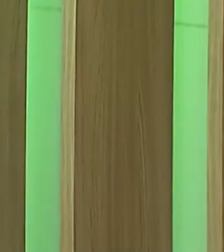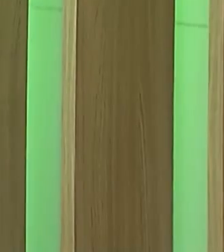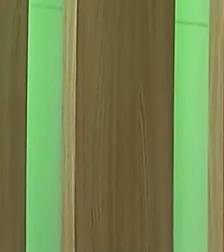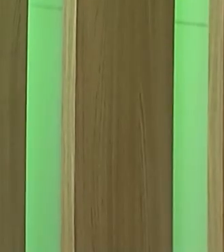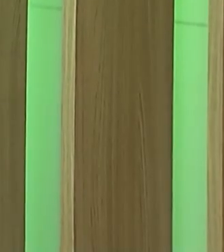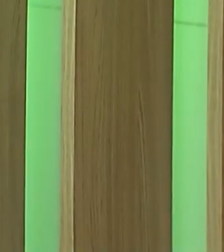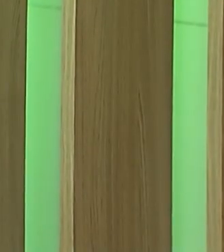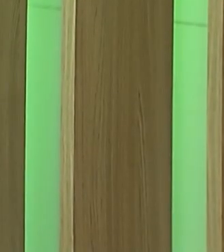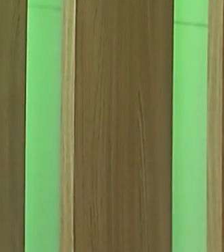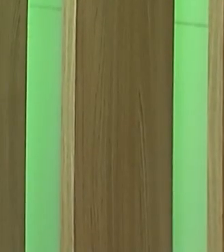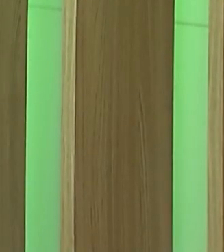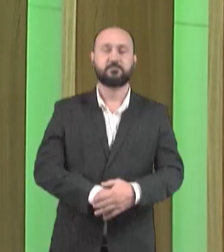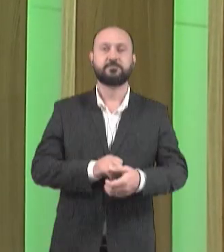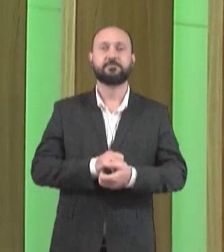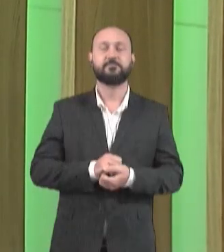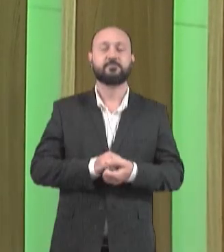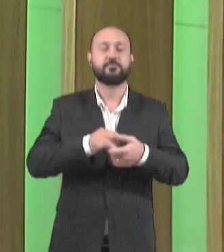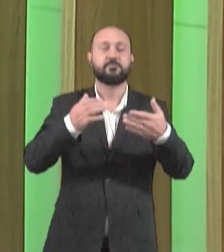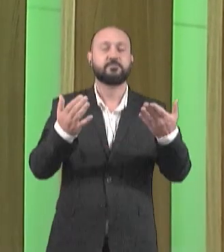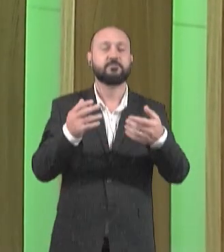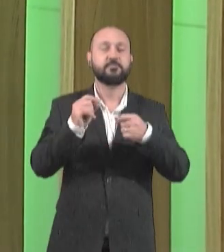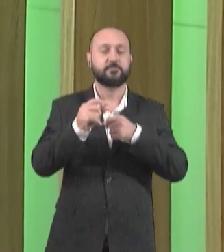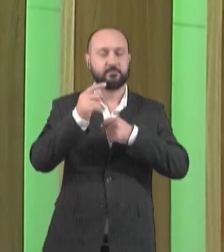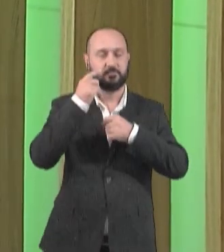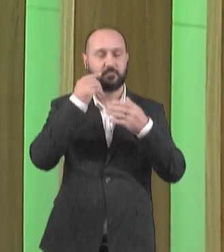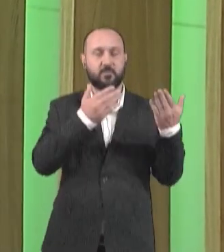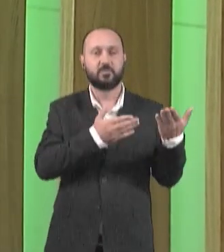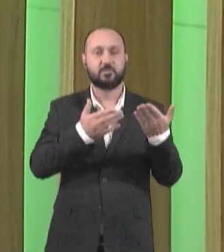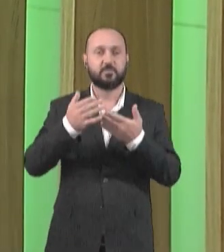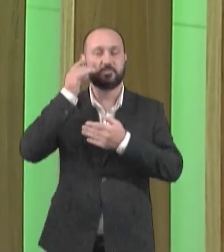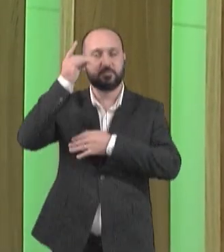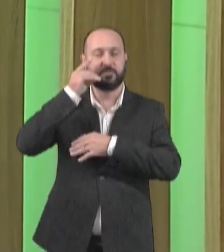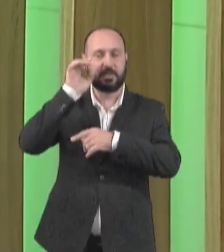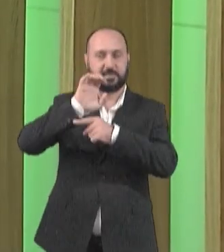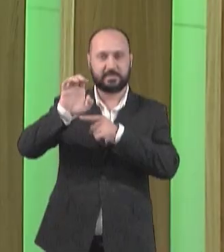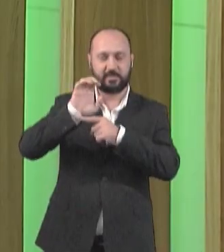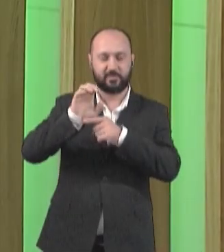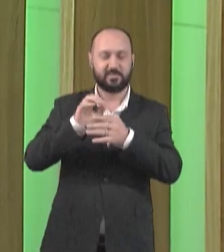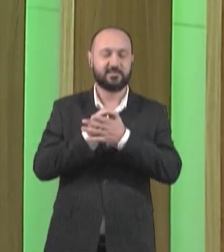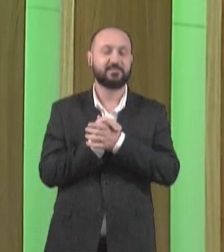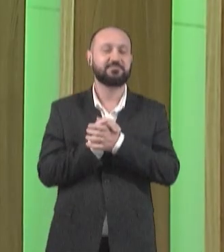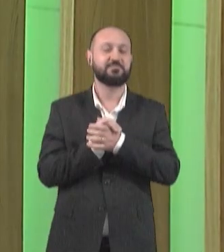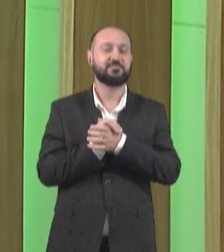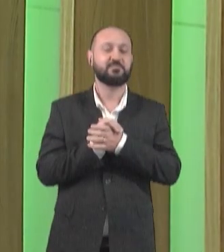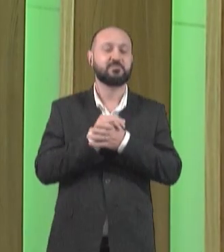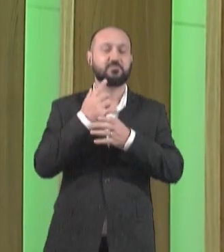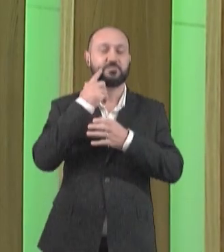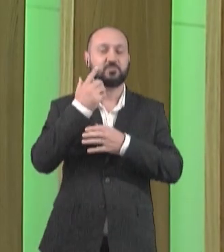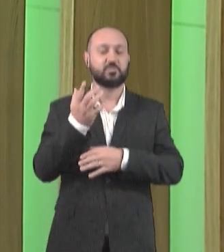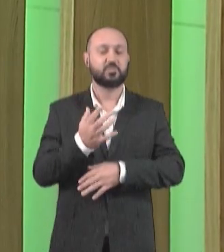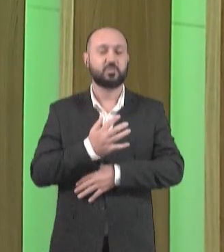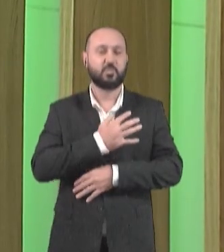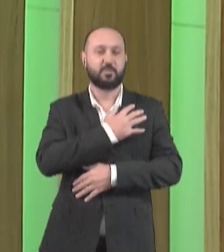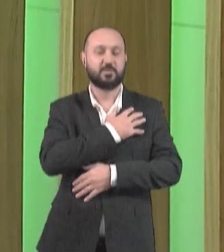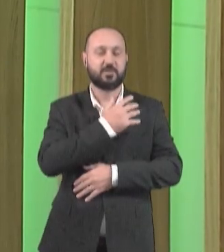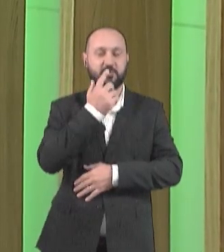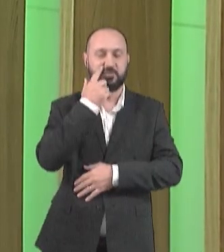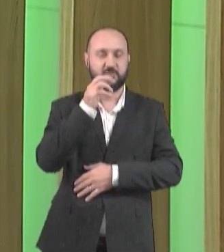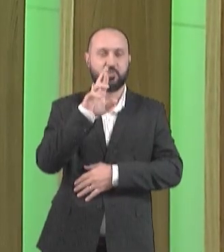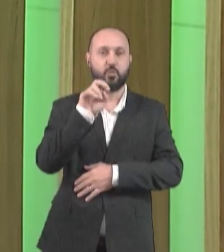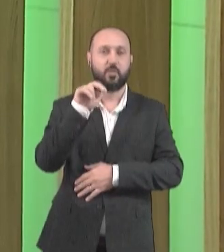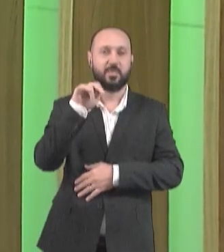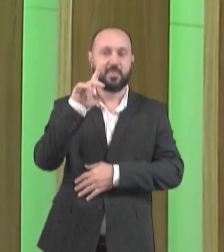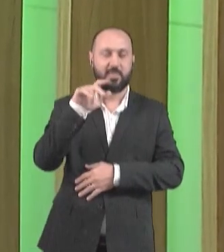paz. Tá, então, a recepção pelos deputados estaduais do embaixador de Ruanda aqui